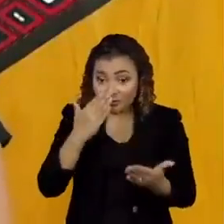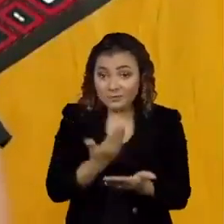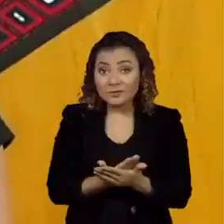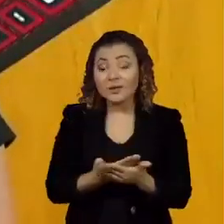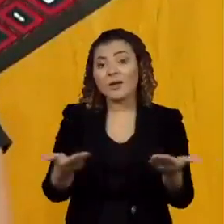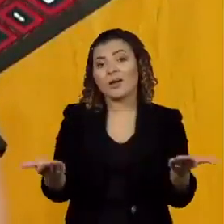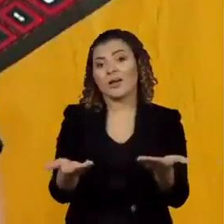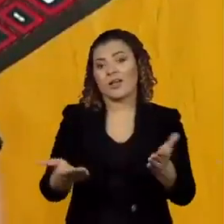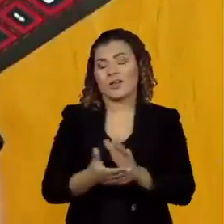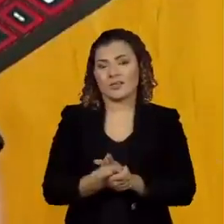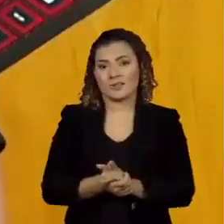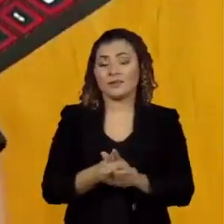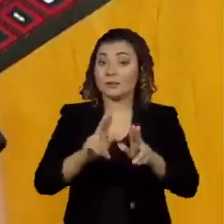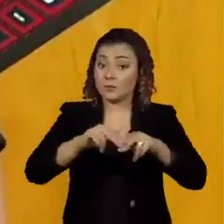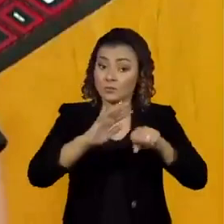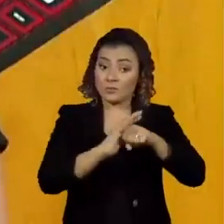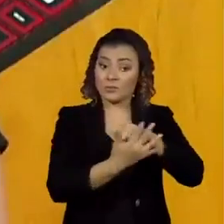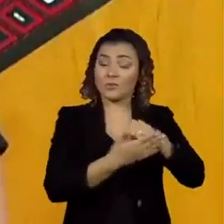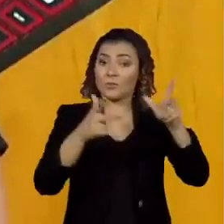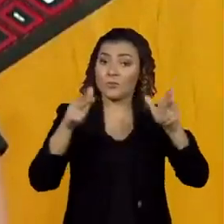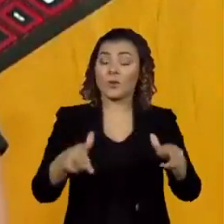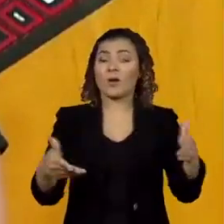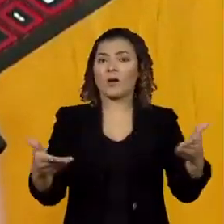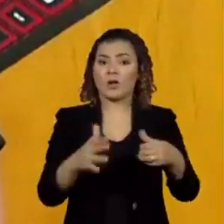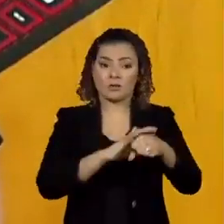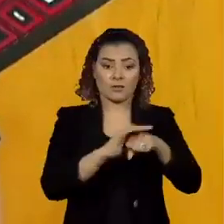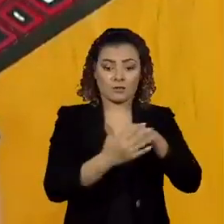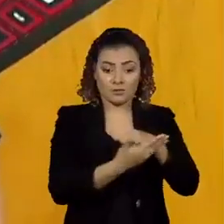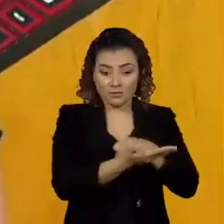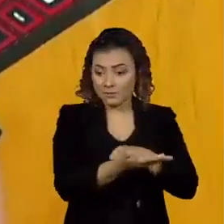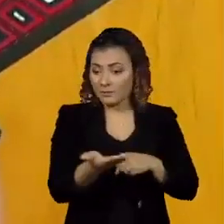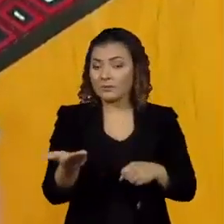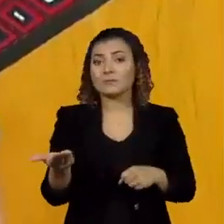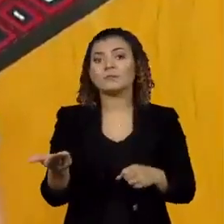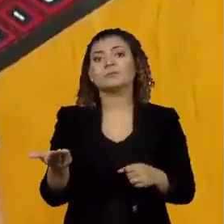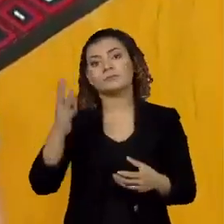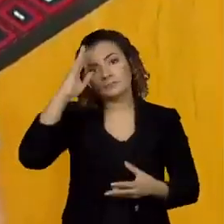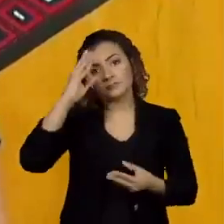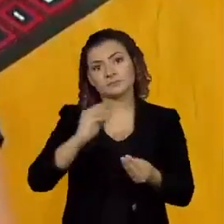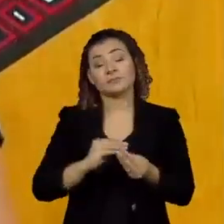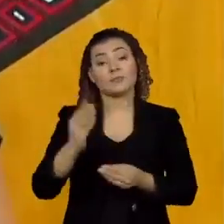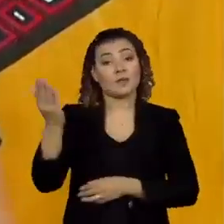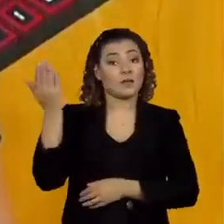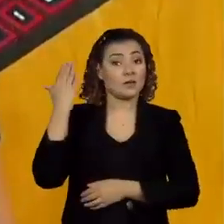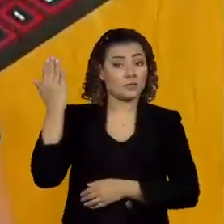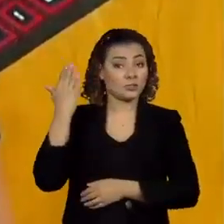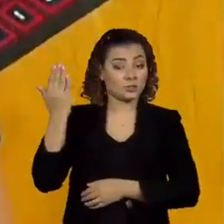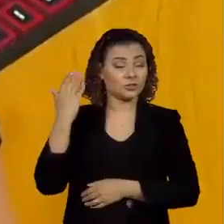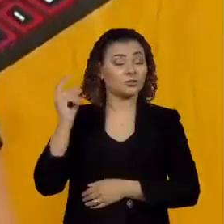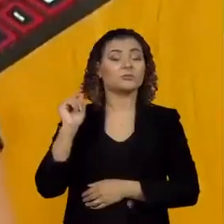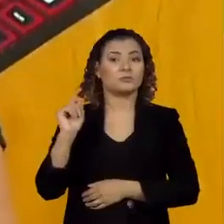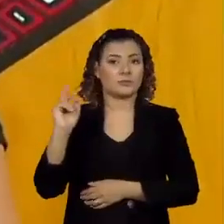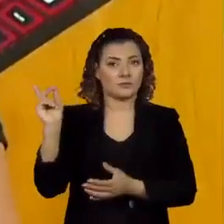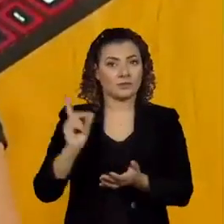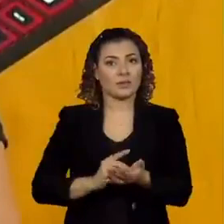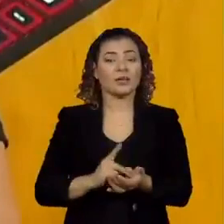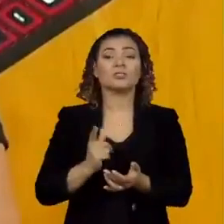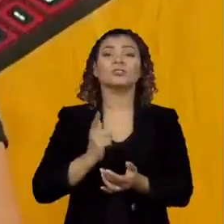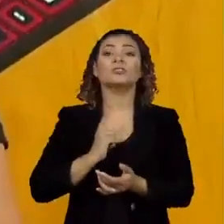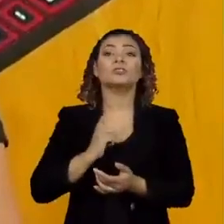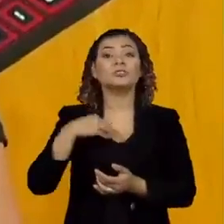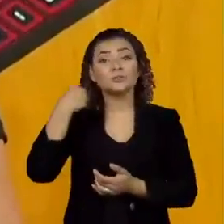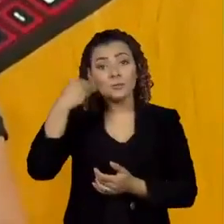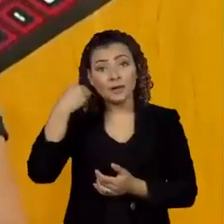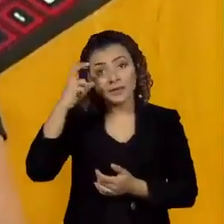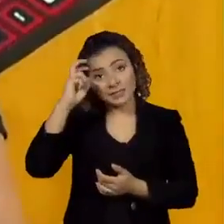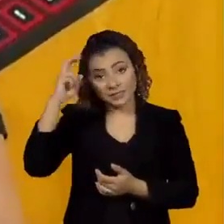agora. Quando chega a pandemia entre nós, quando a pandemia chega, a gente tinha, de inteligência e de